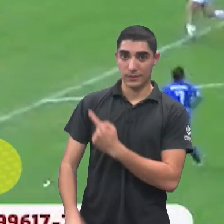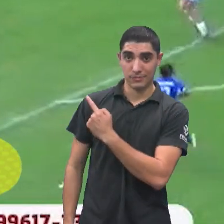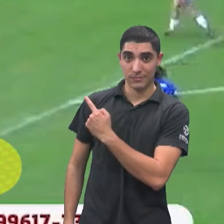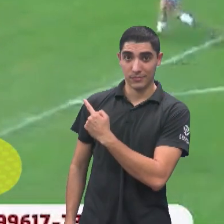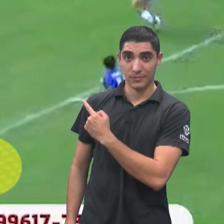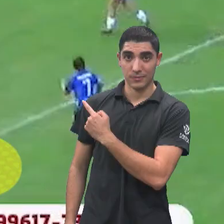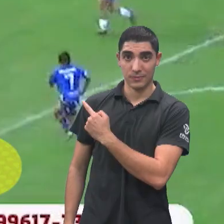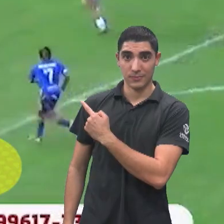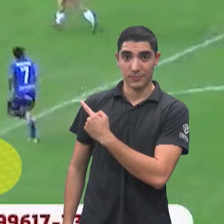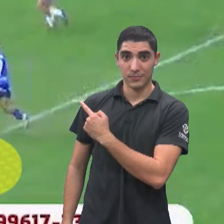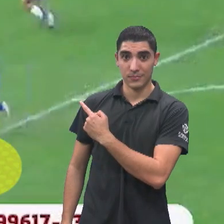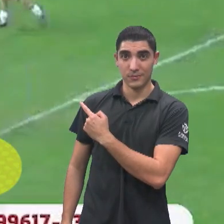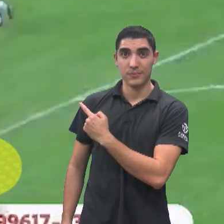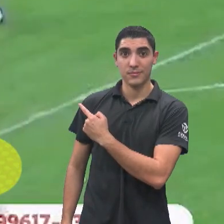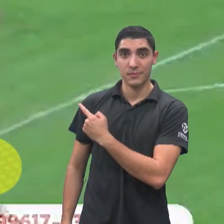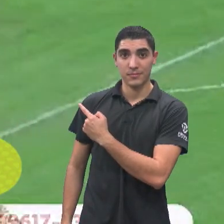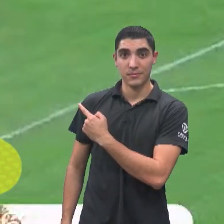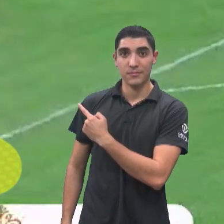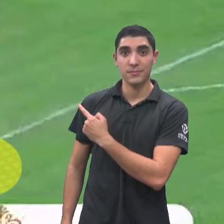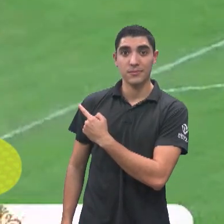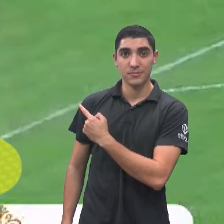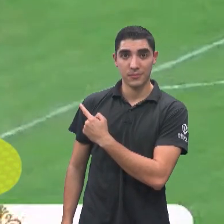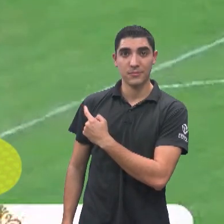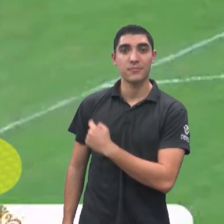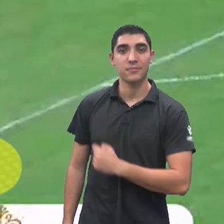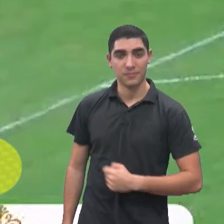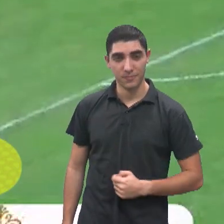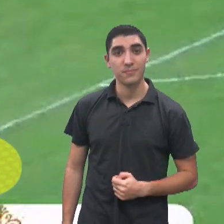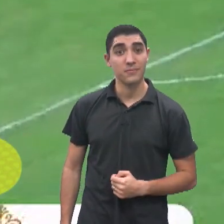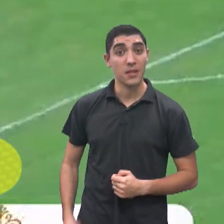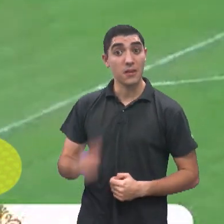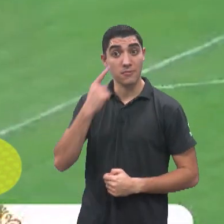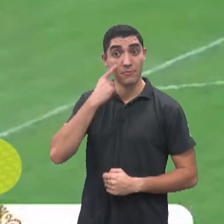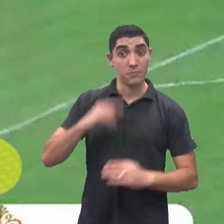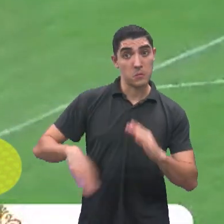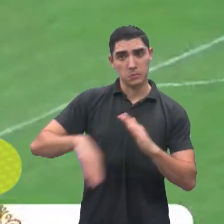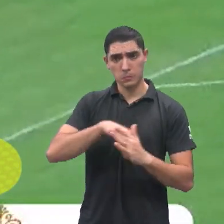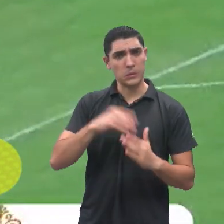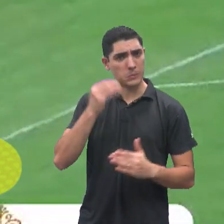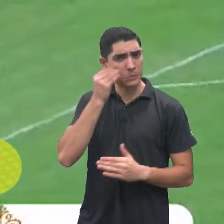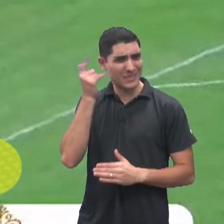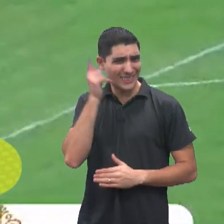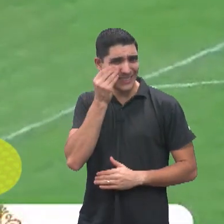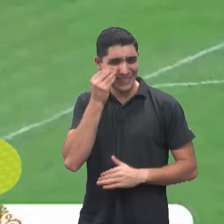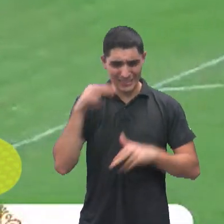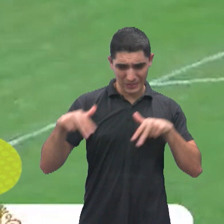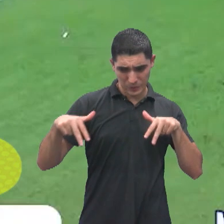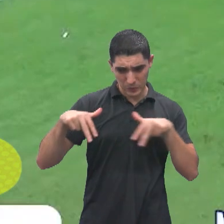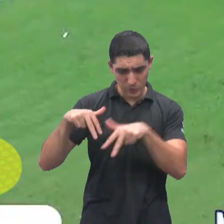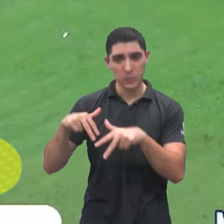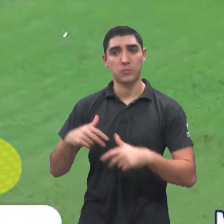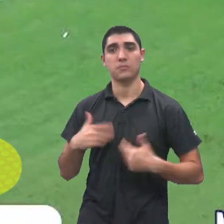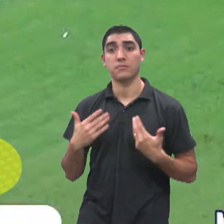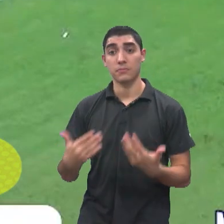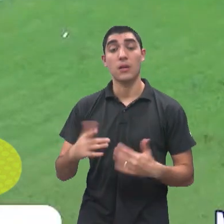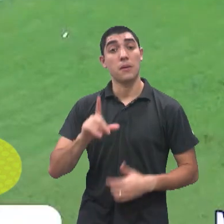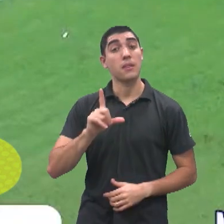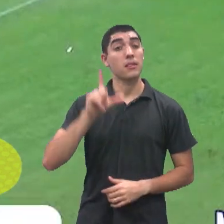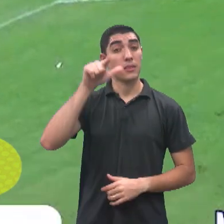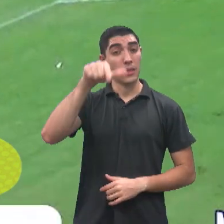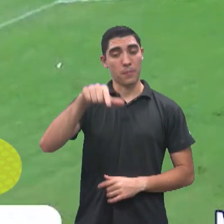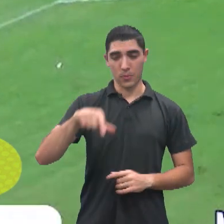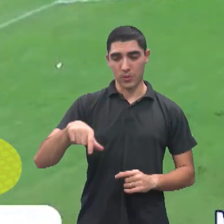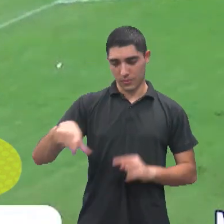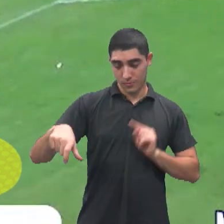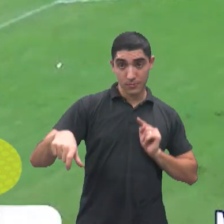perdeu 2 chances no mesmo lance, porque a Júlia Goulart foi valente mandando para escanteio. Na cobrança de